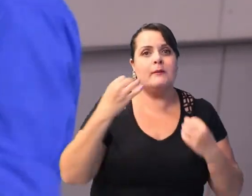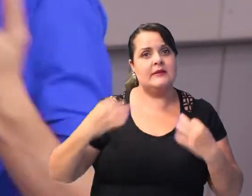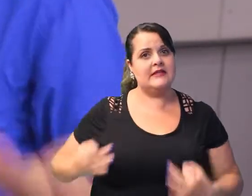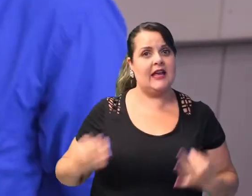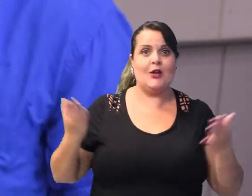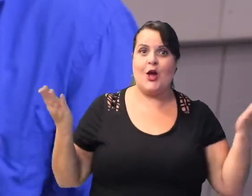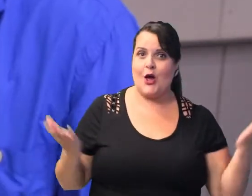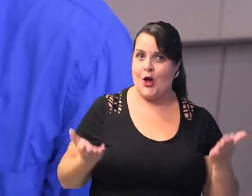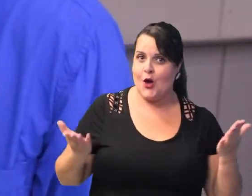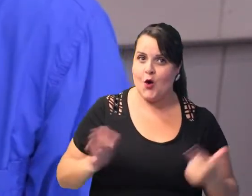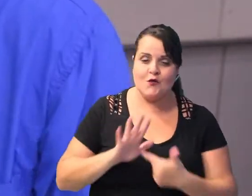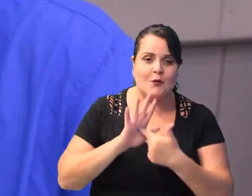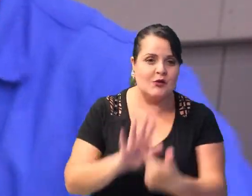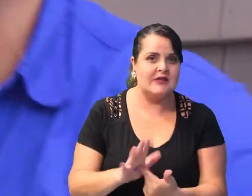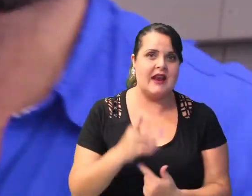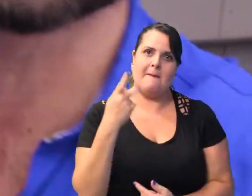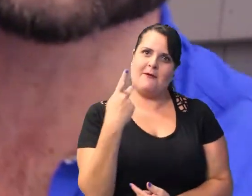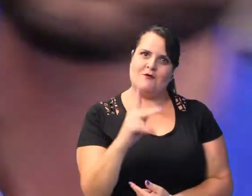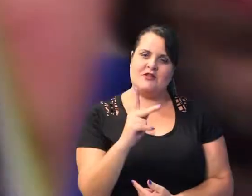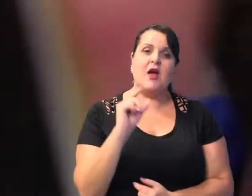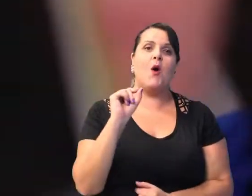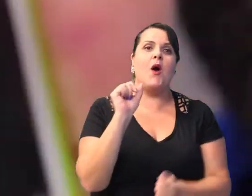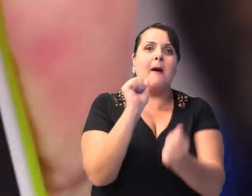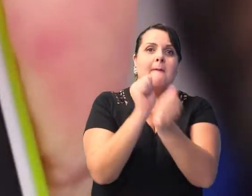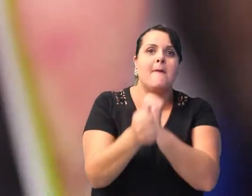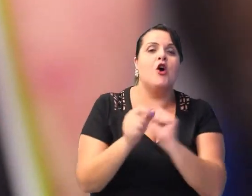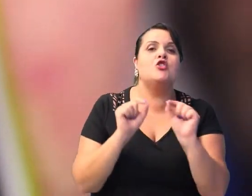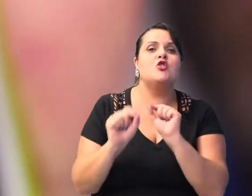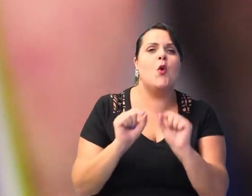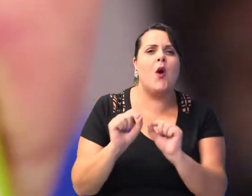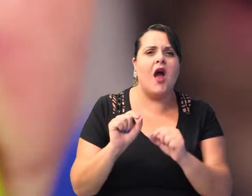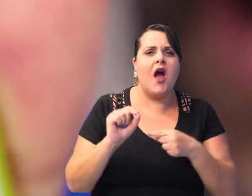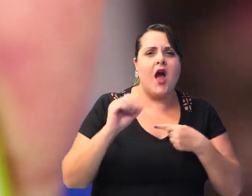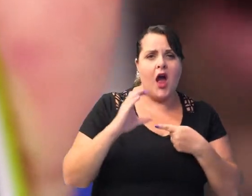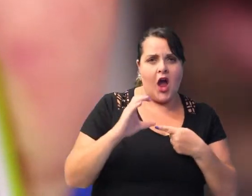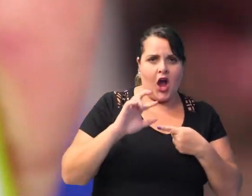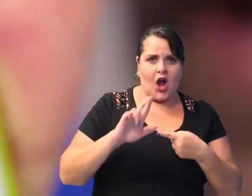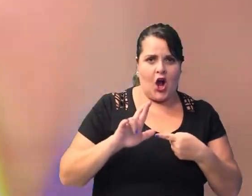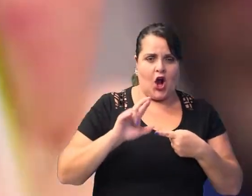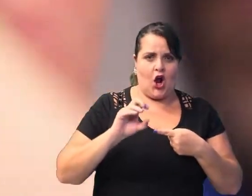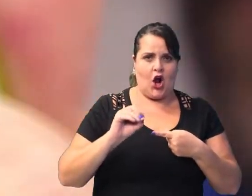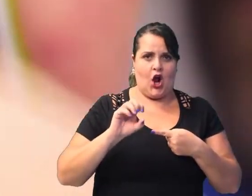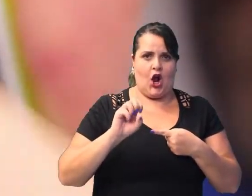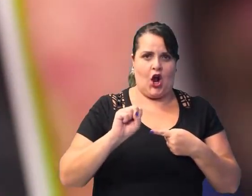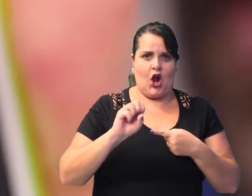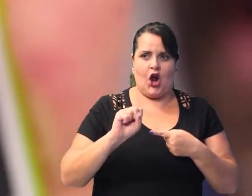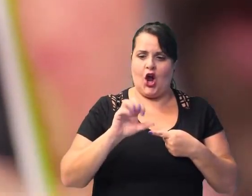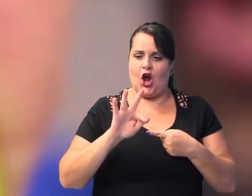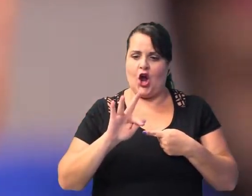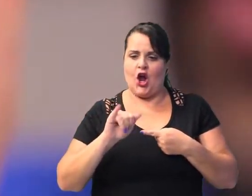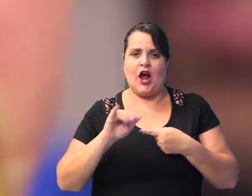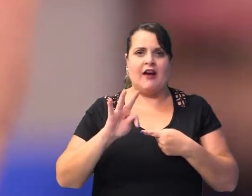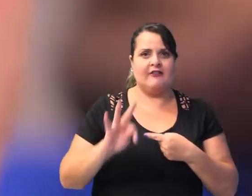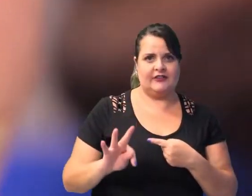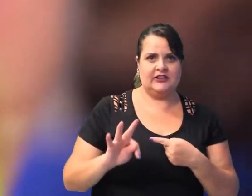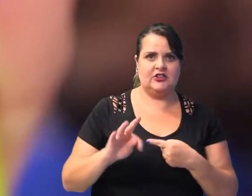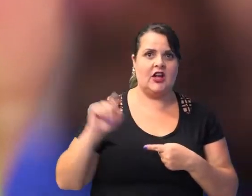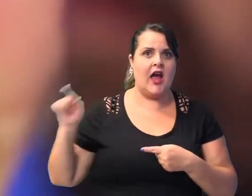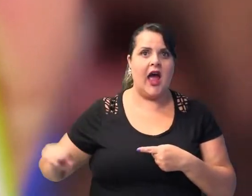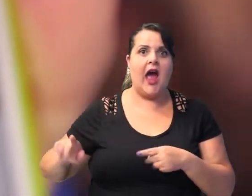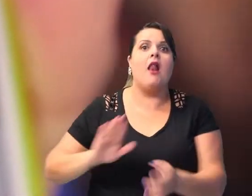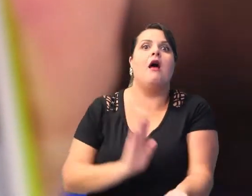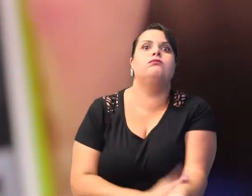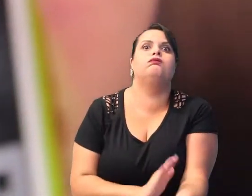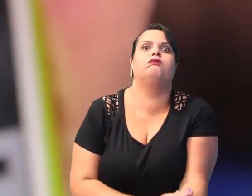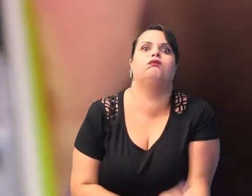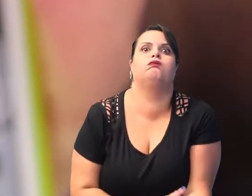sobre isso e claro que eu tenho que começar falando sobre esporte com vocês sobre cross fit que você realmente viciado nessa anunciadas e já passou daquele nível de